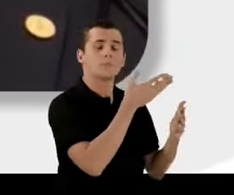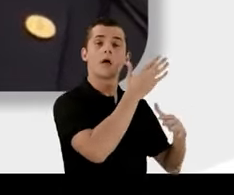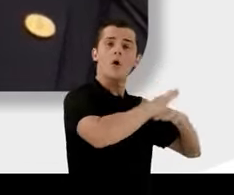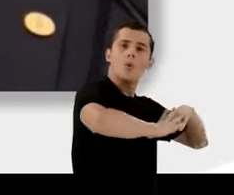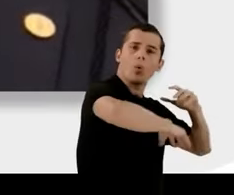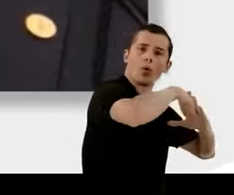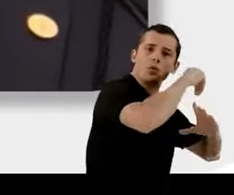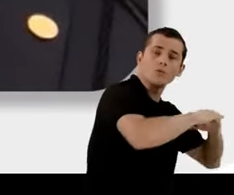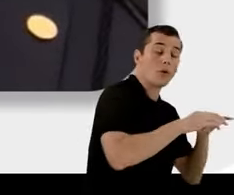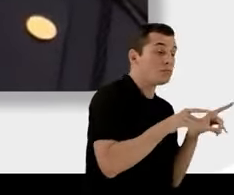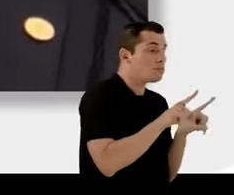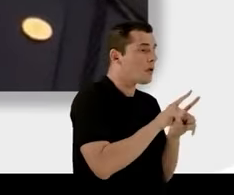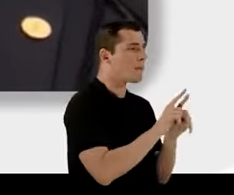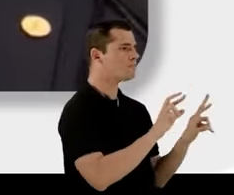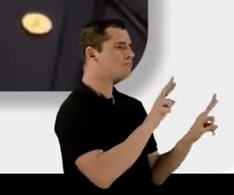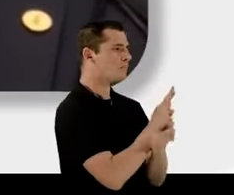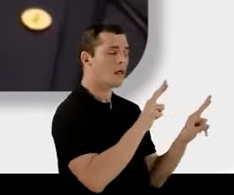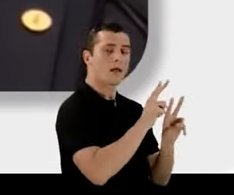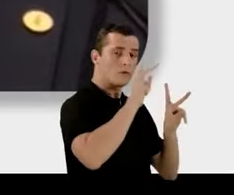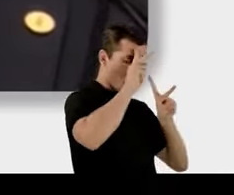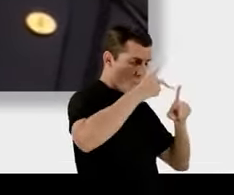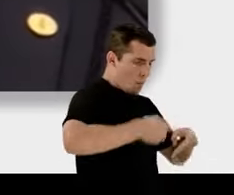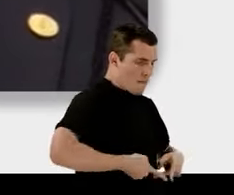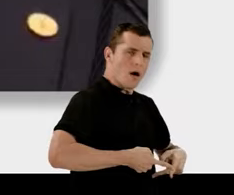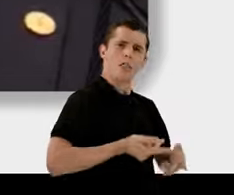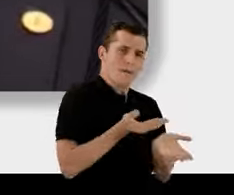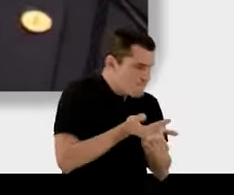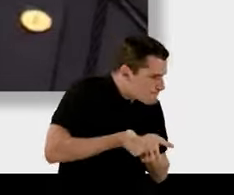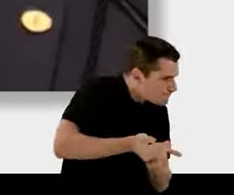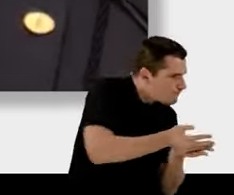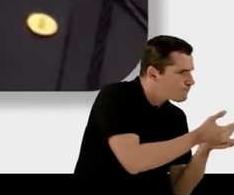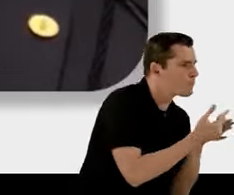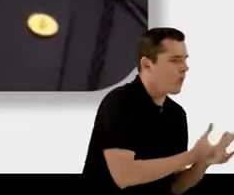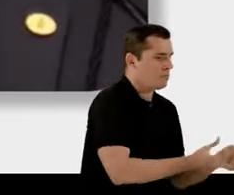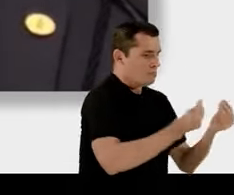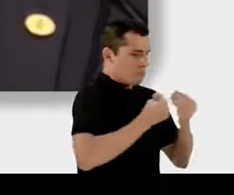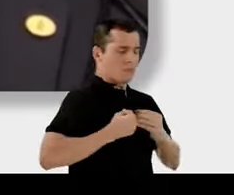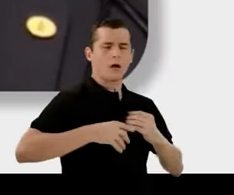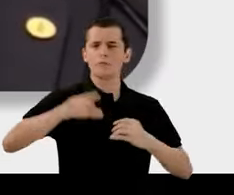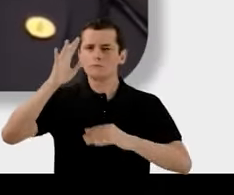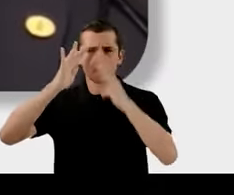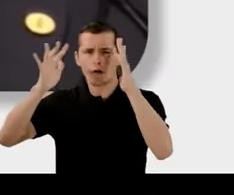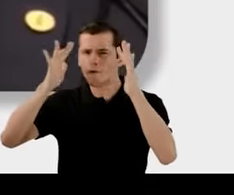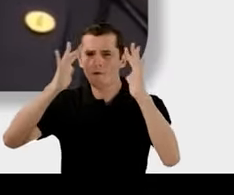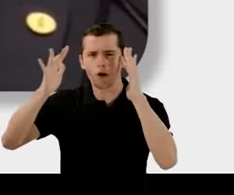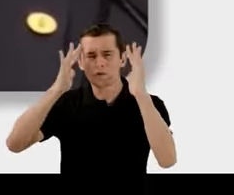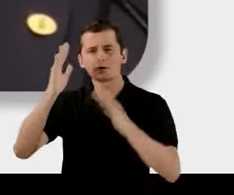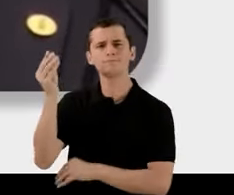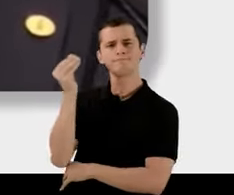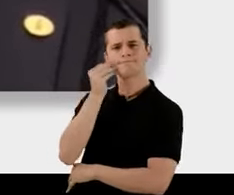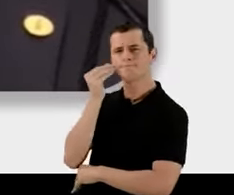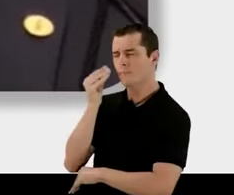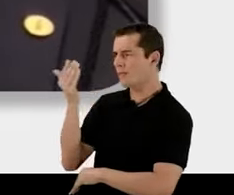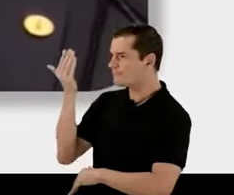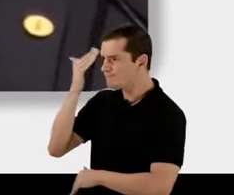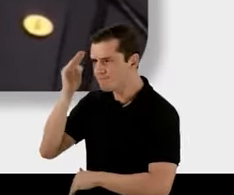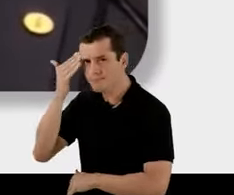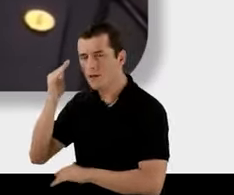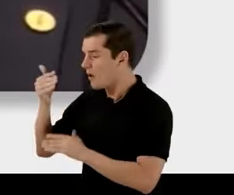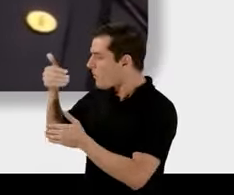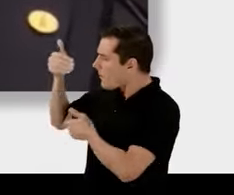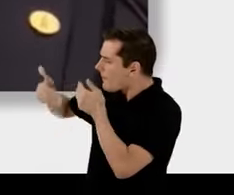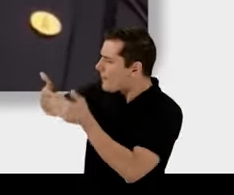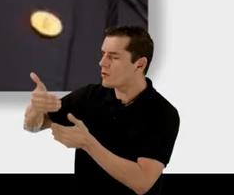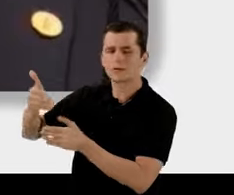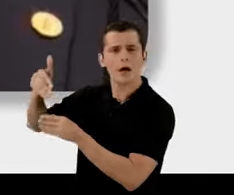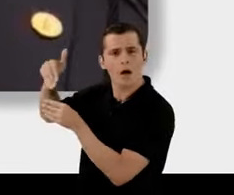a tentar entender o déficit de legitimidade do processo eleitoral